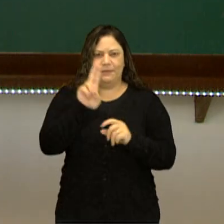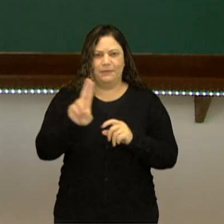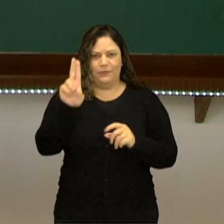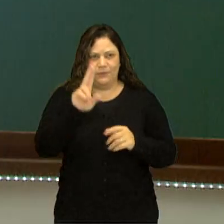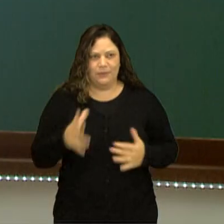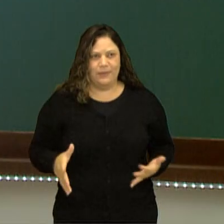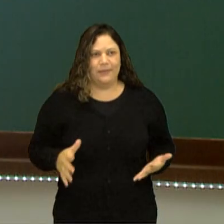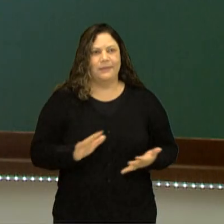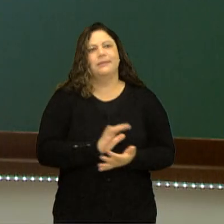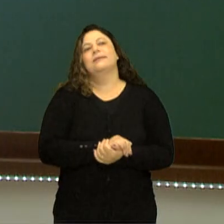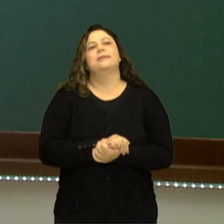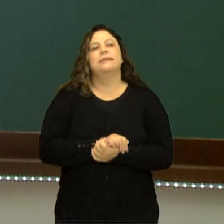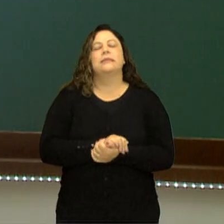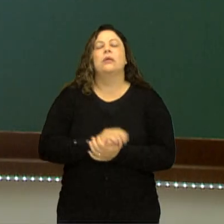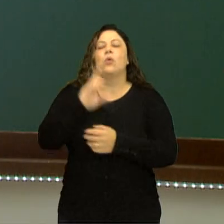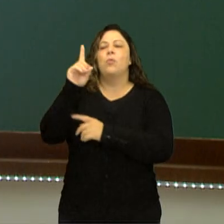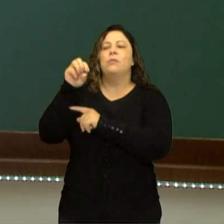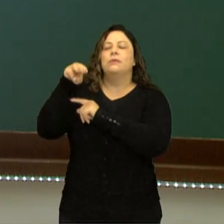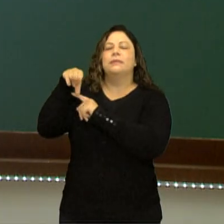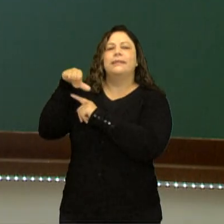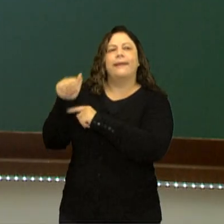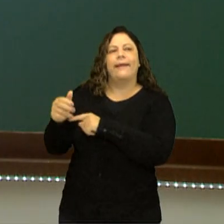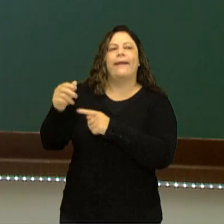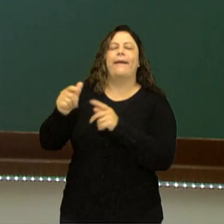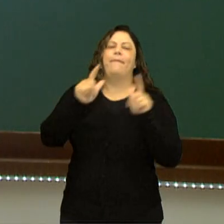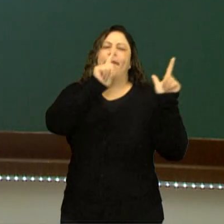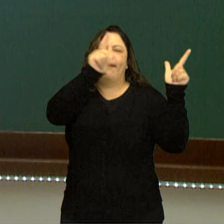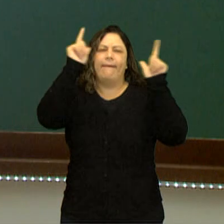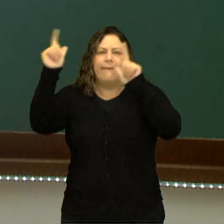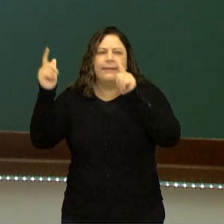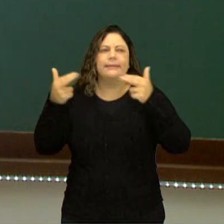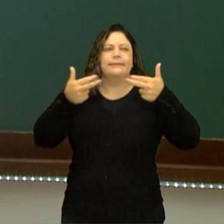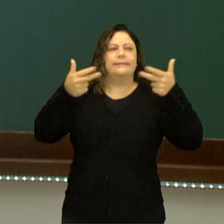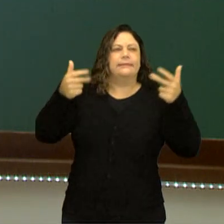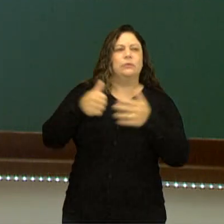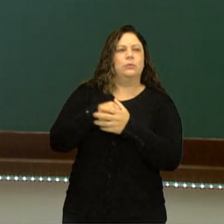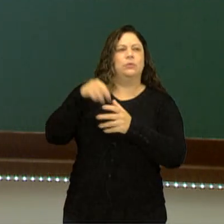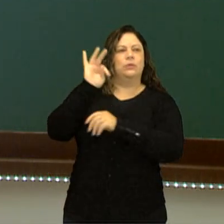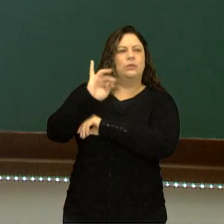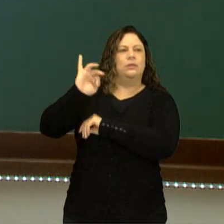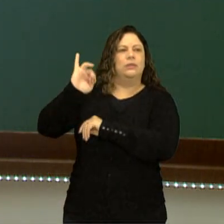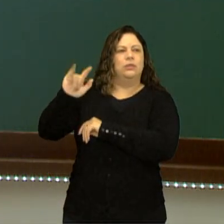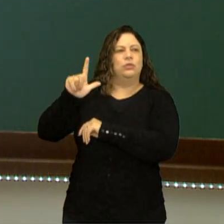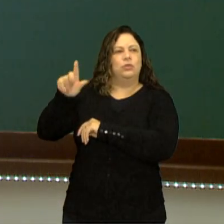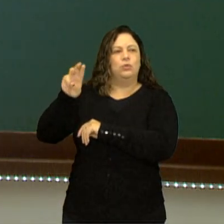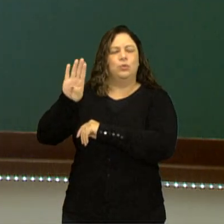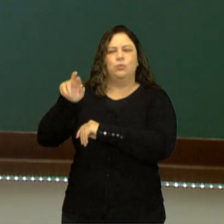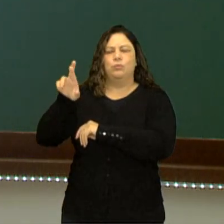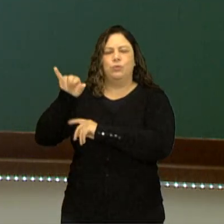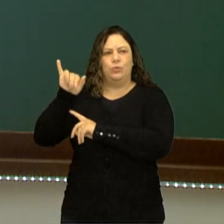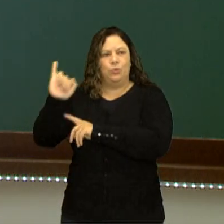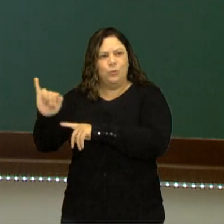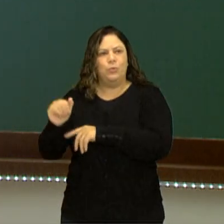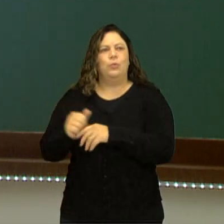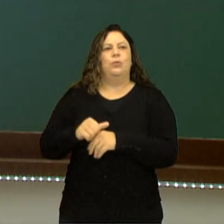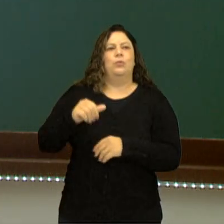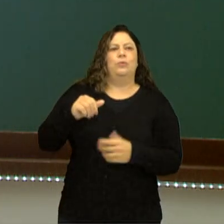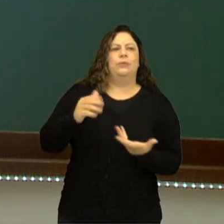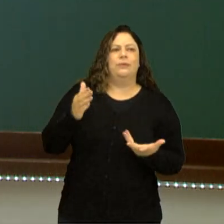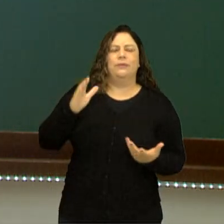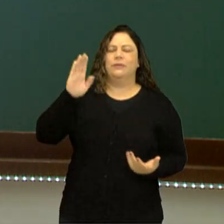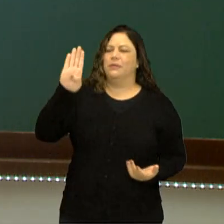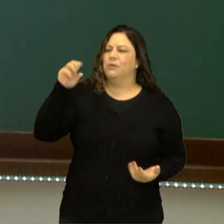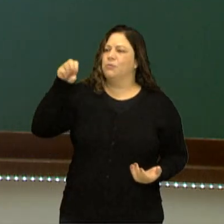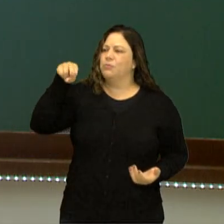usadas, como dama, ventura, tilbury, caleça e bonde, e até mesmo, se você citou,